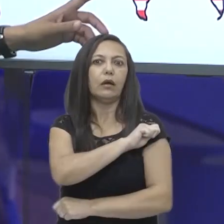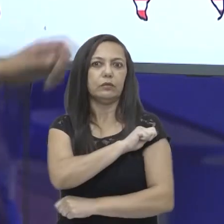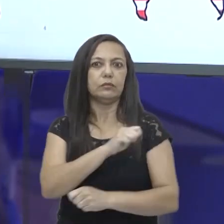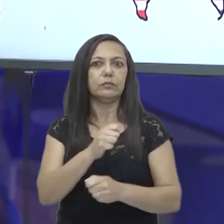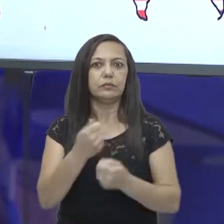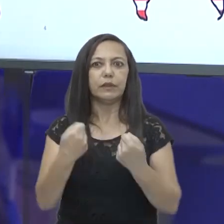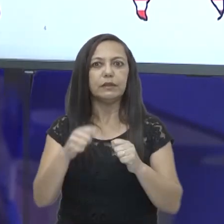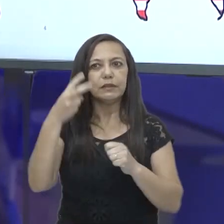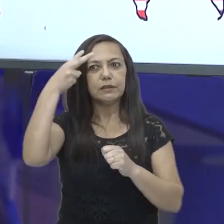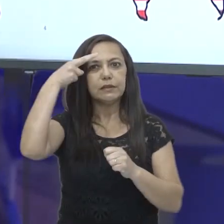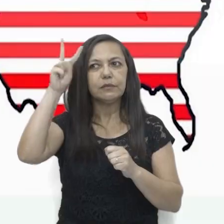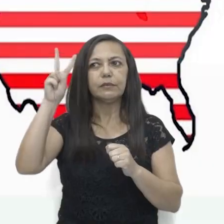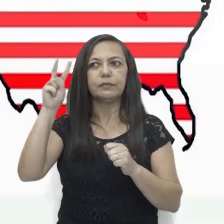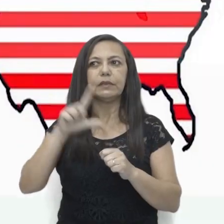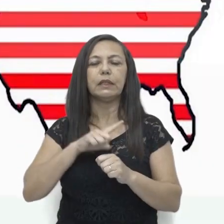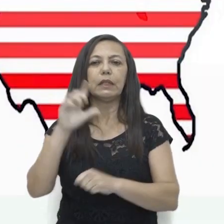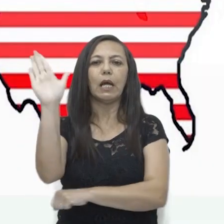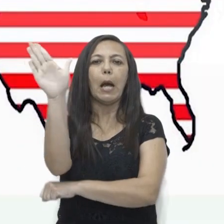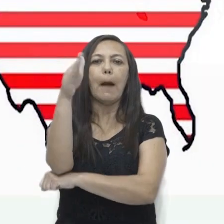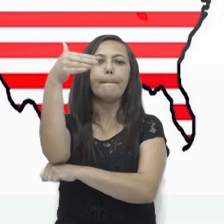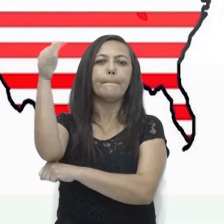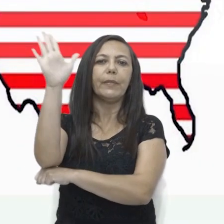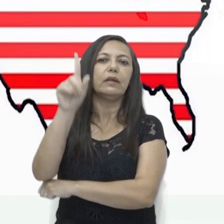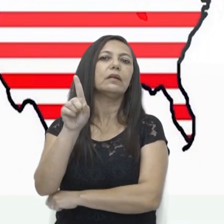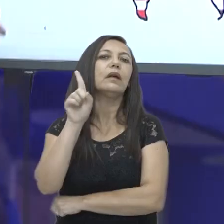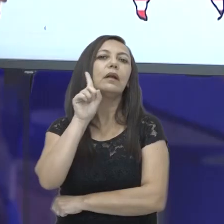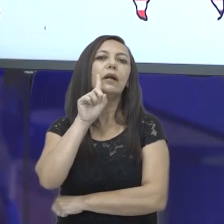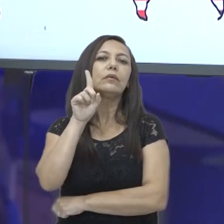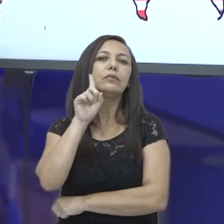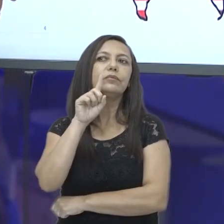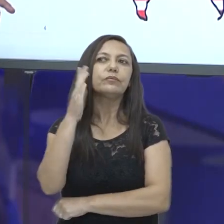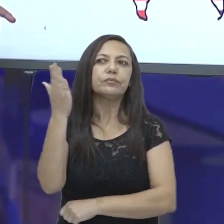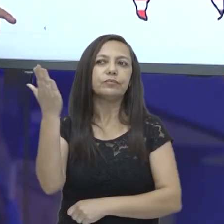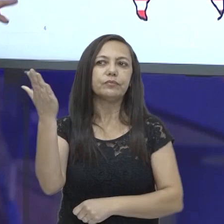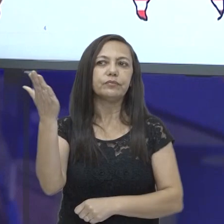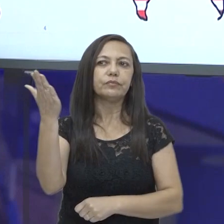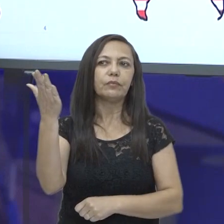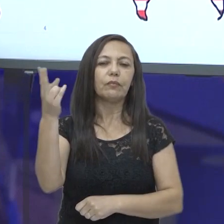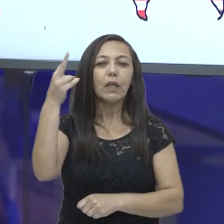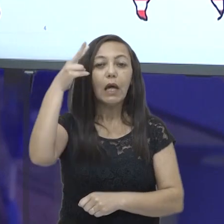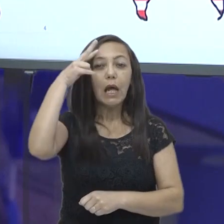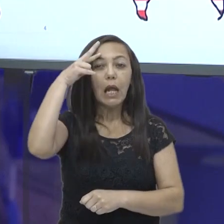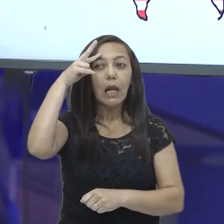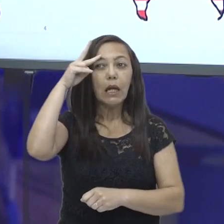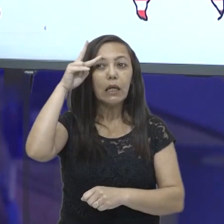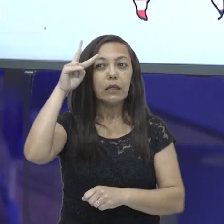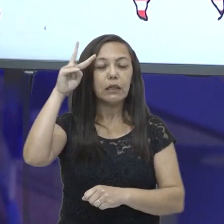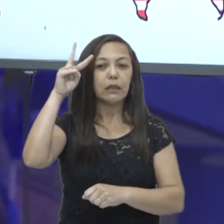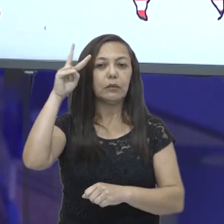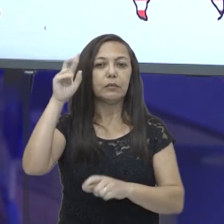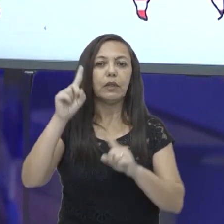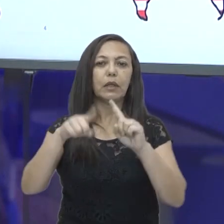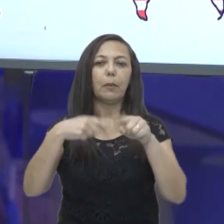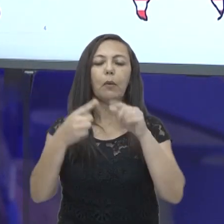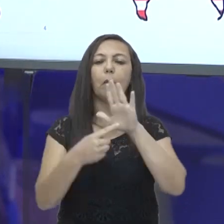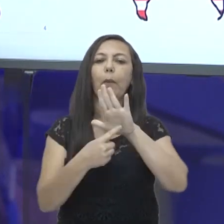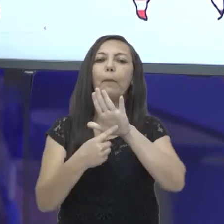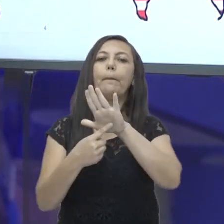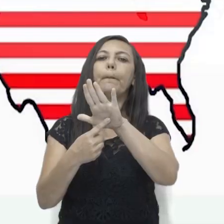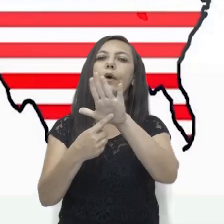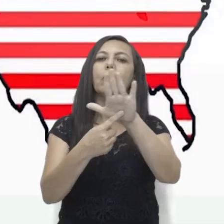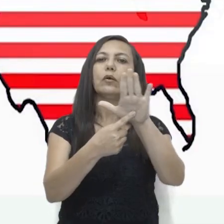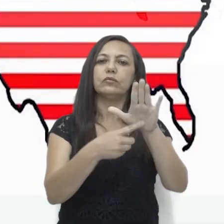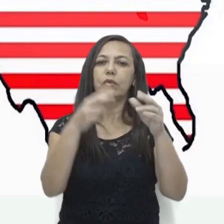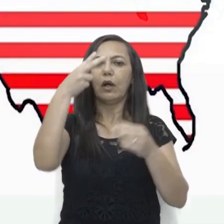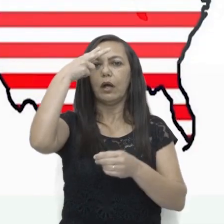coisa, temos a bandeira dos Estados Unidos. Lembramos que é só um pedacinho aqui e depois começa toda a corrida, tá